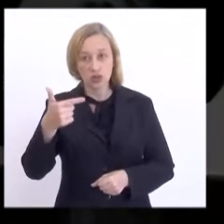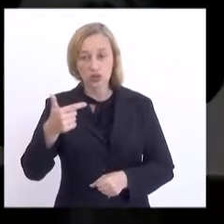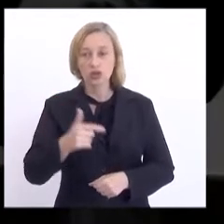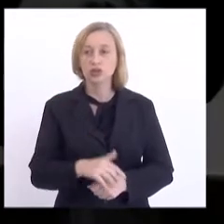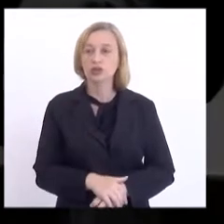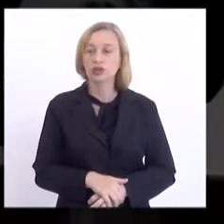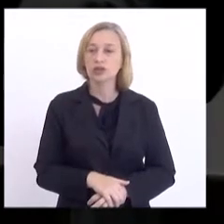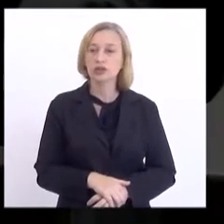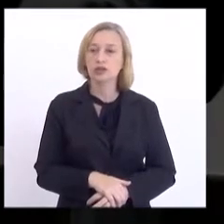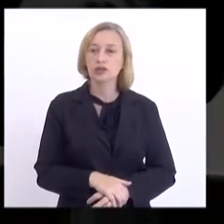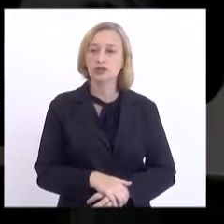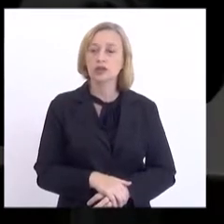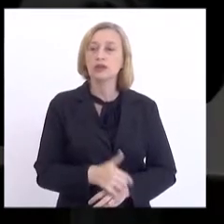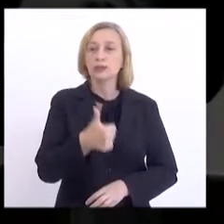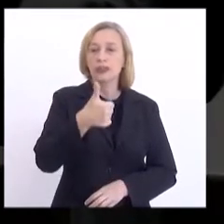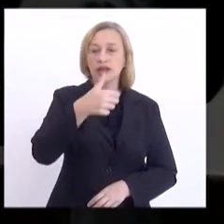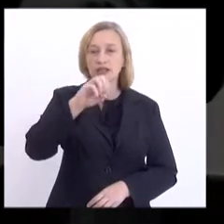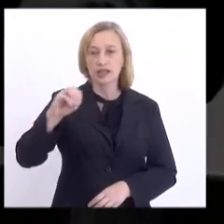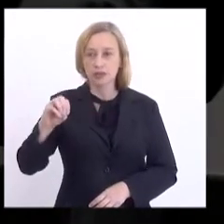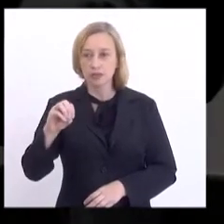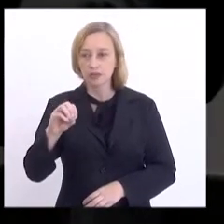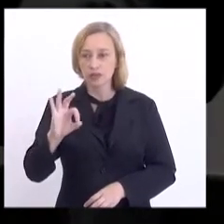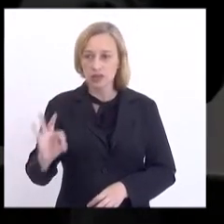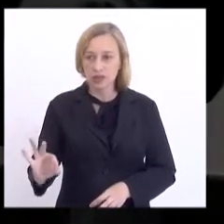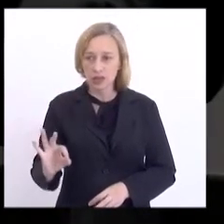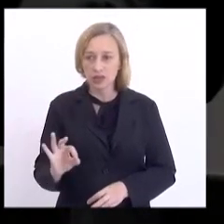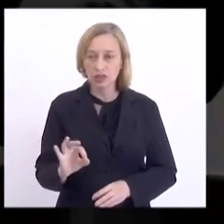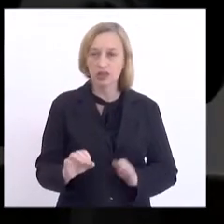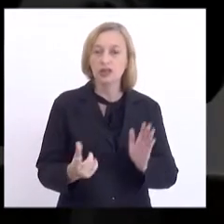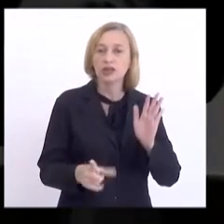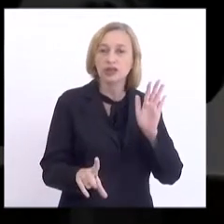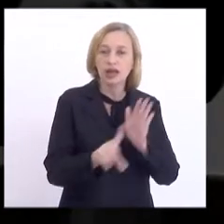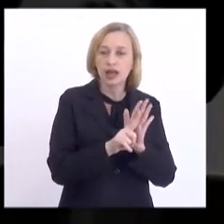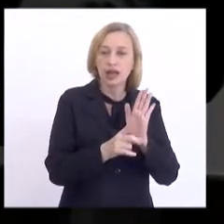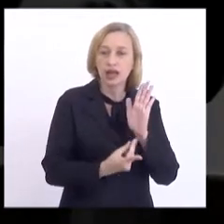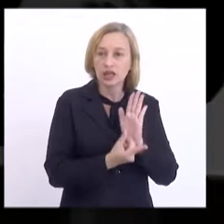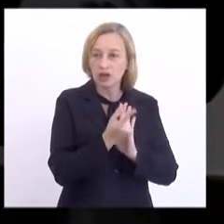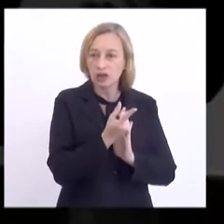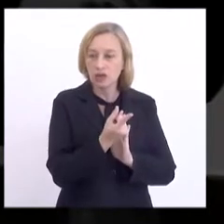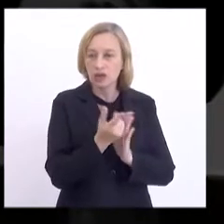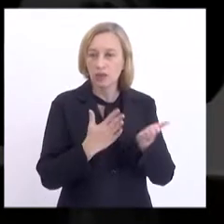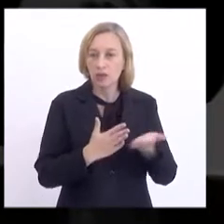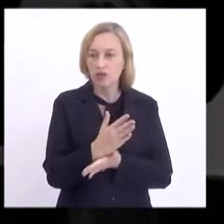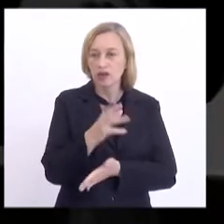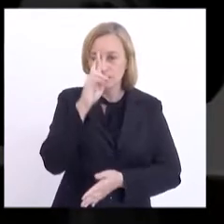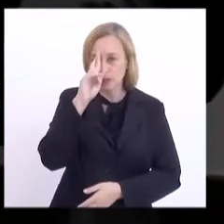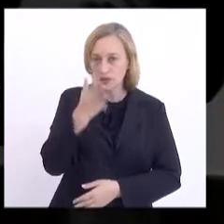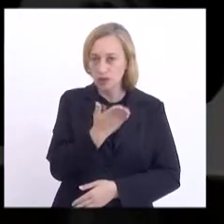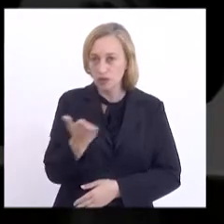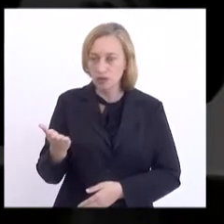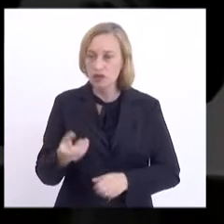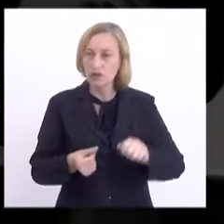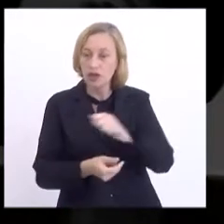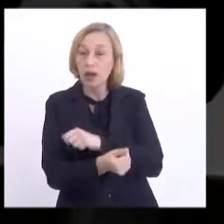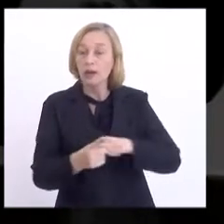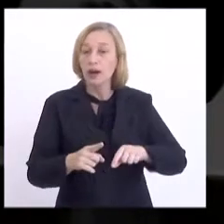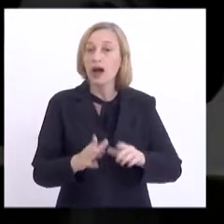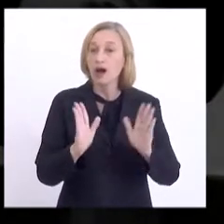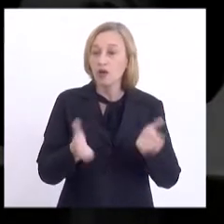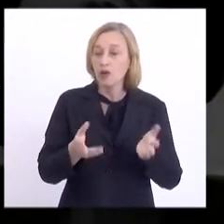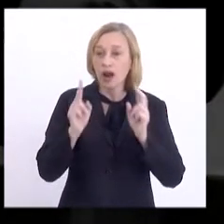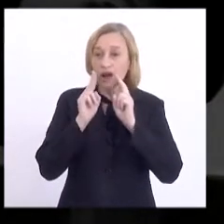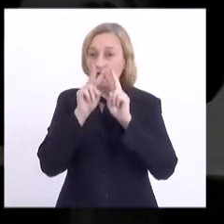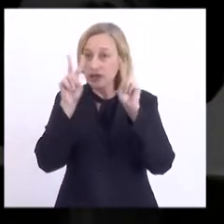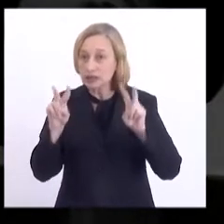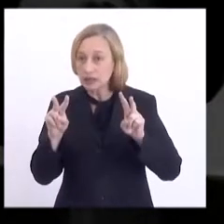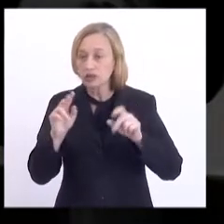estão destinados 100% na lua aprovada pelos senhores para o investimento agora do ponto de